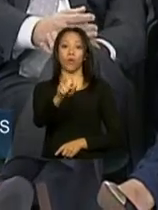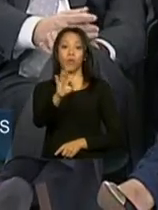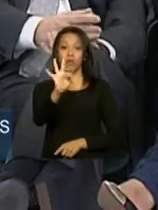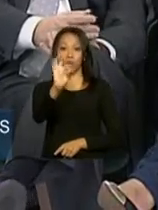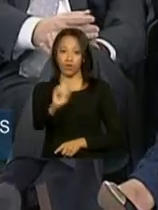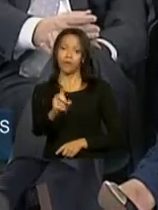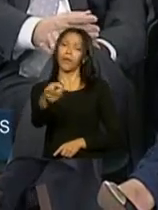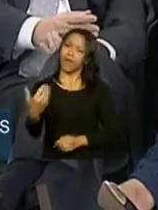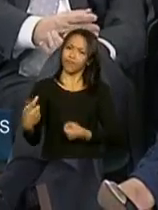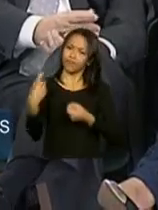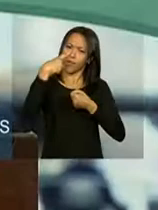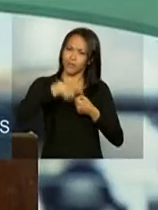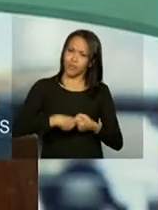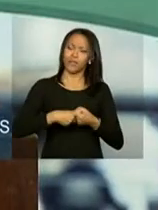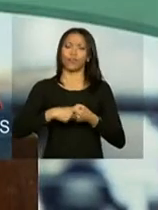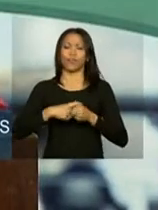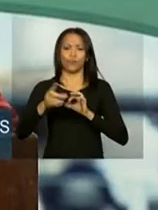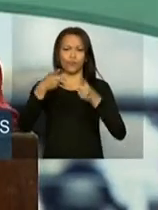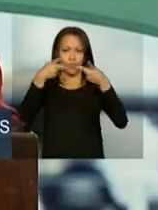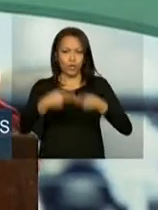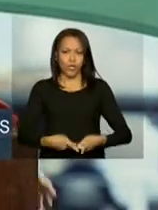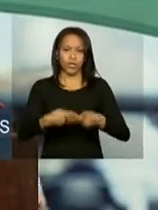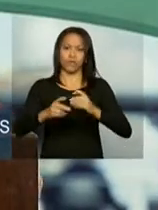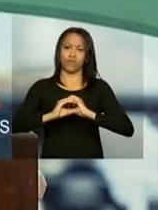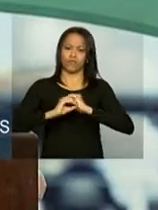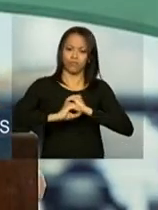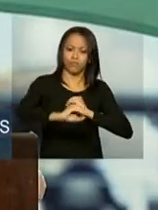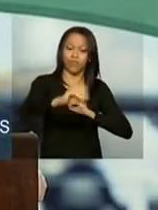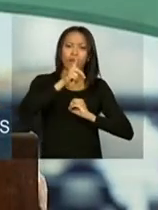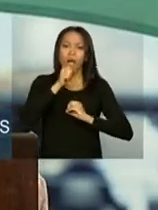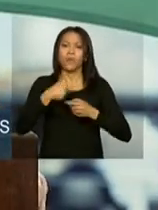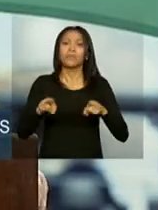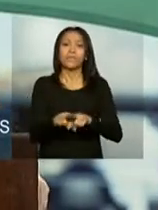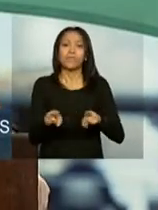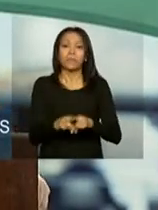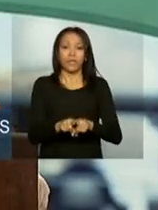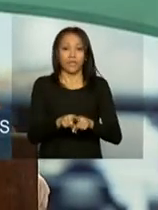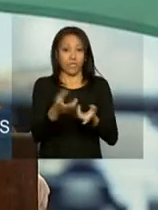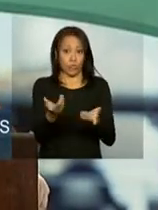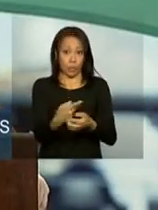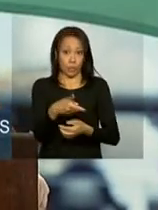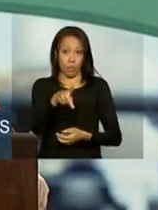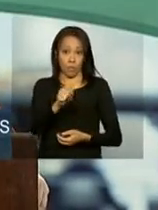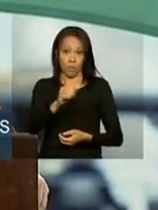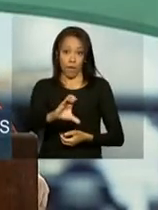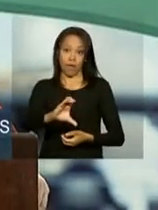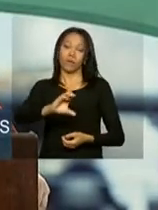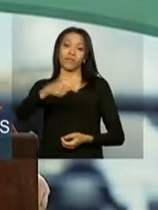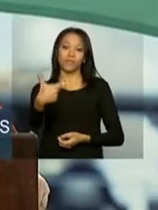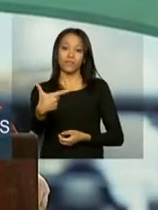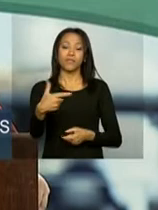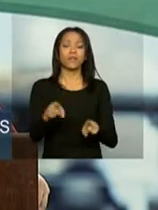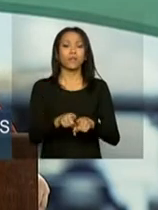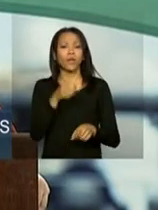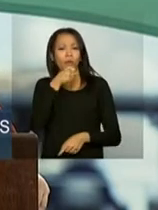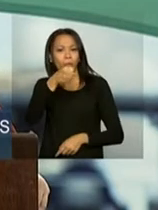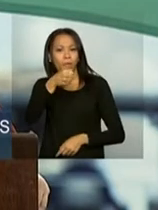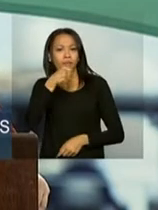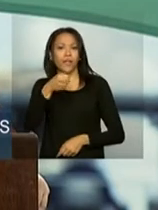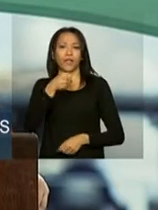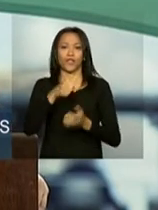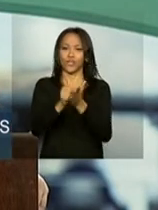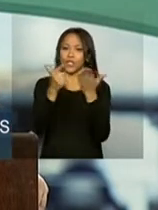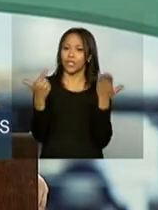de saneamento e de pavimentação do PAC 2. Cumprimentar os senhores jornalistas e as senhoras